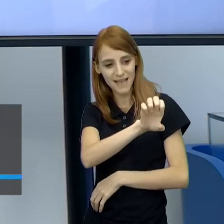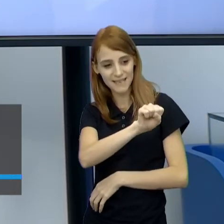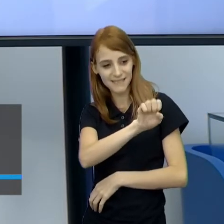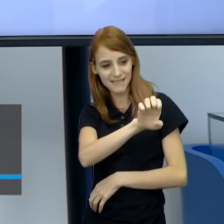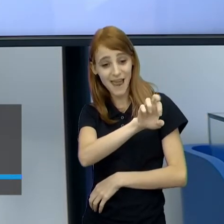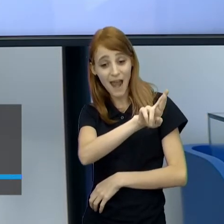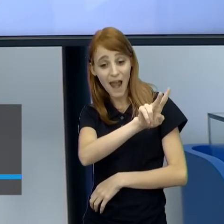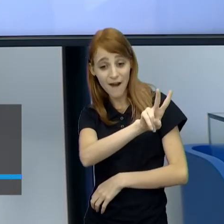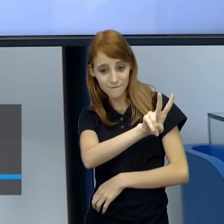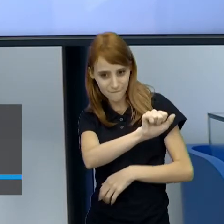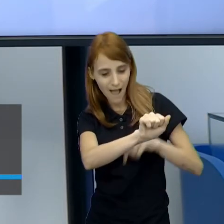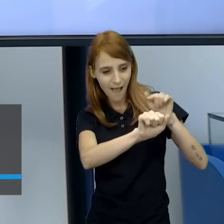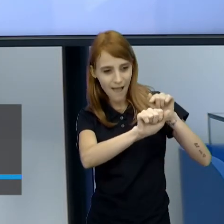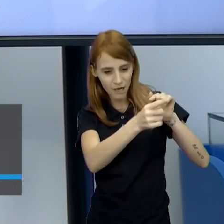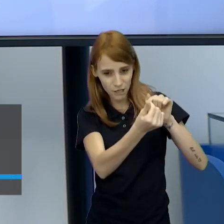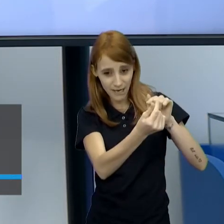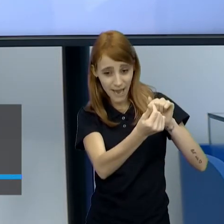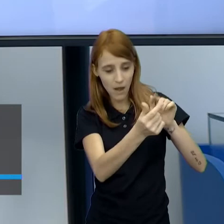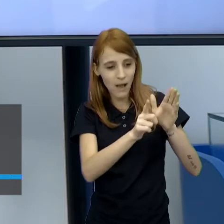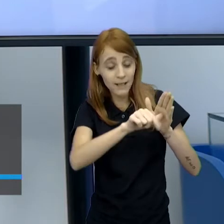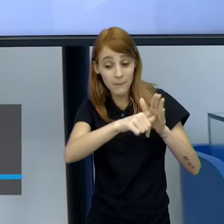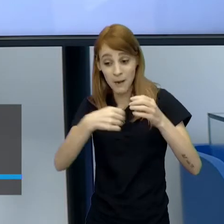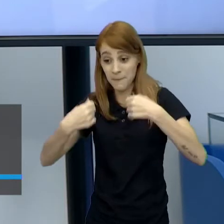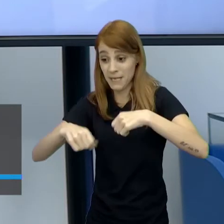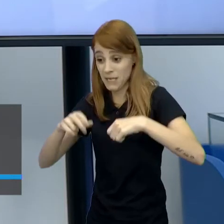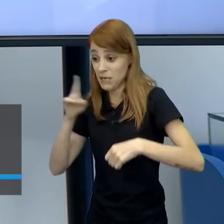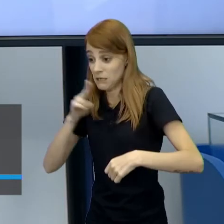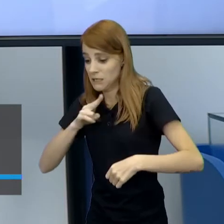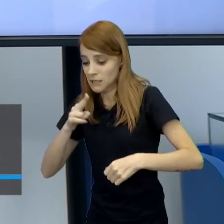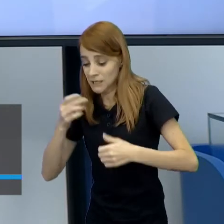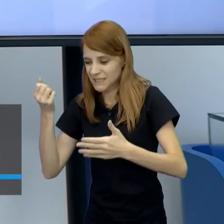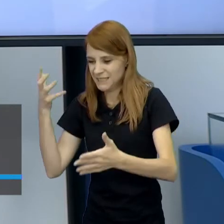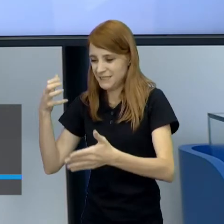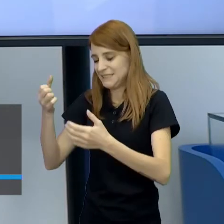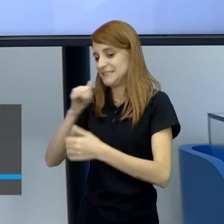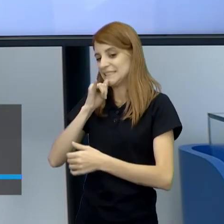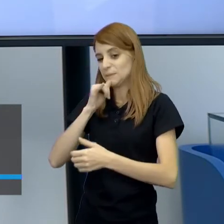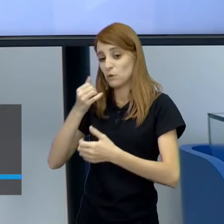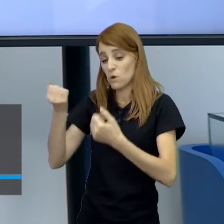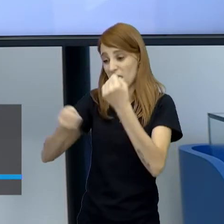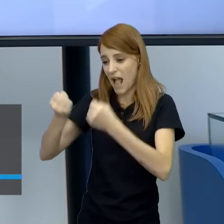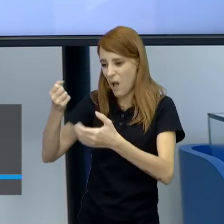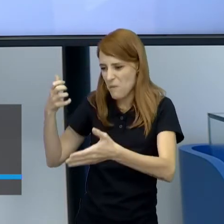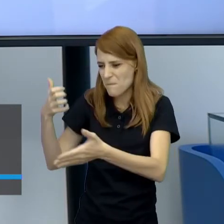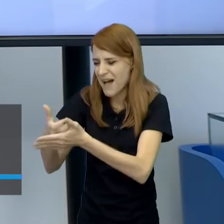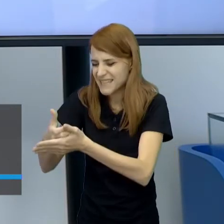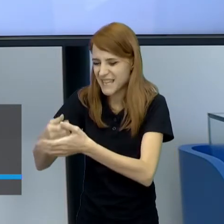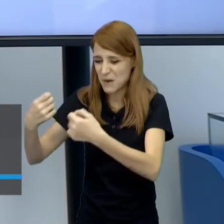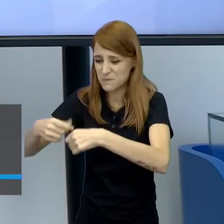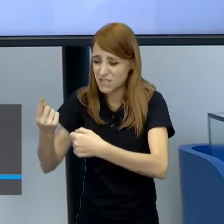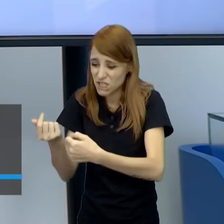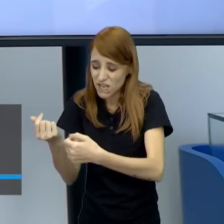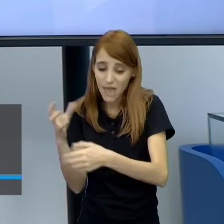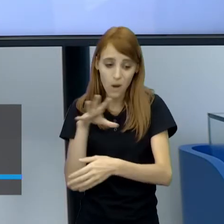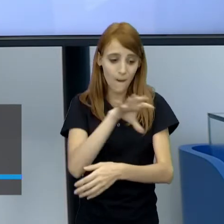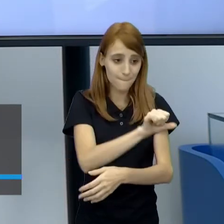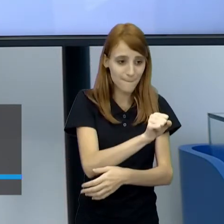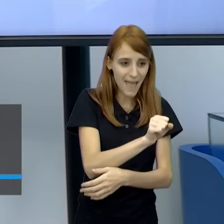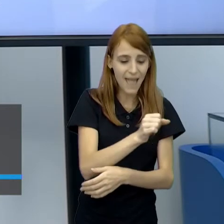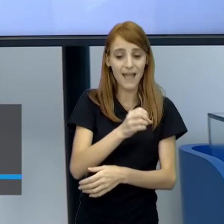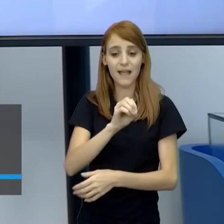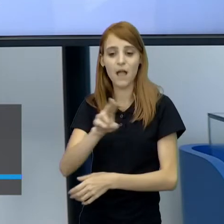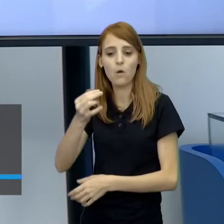uma doença, algo que aconteceu, bateu o carro, foi furtado o celular e eu preciso ter um porque o celular é meu meio